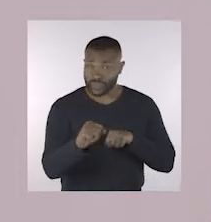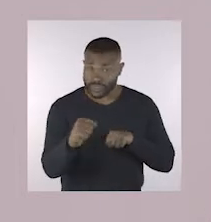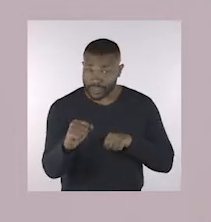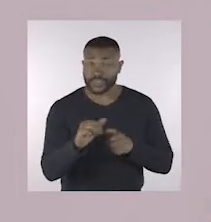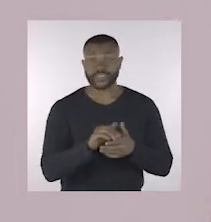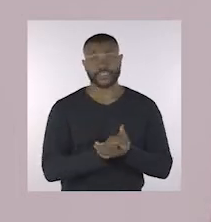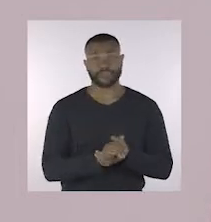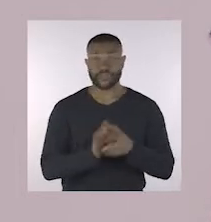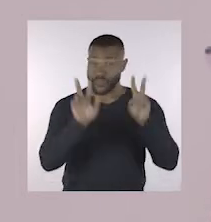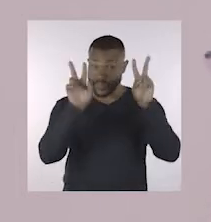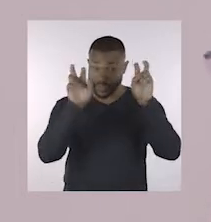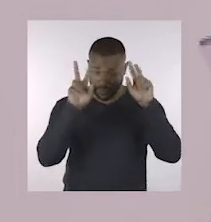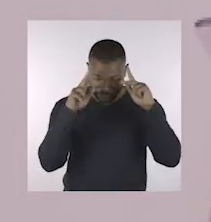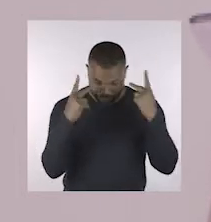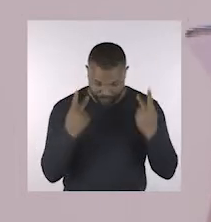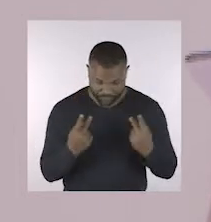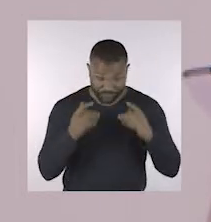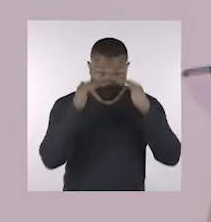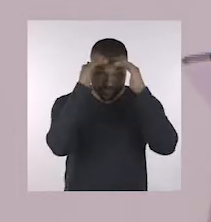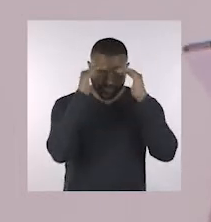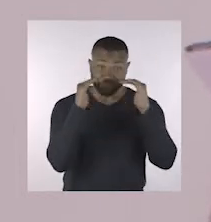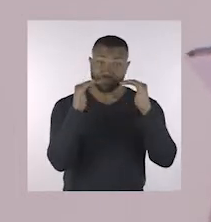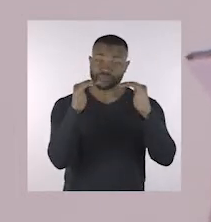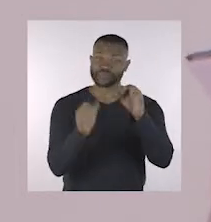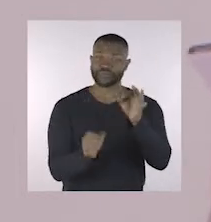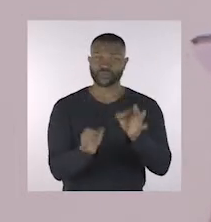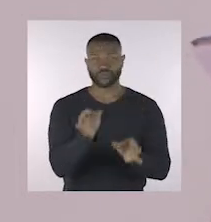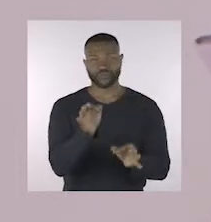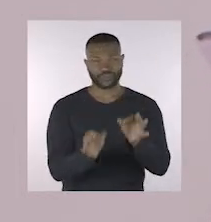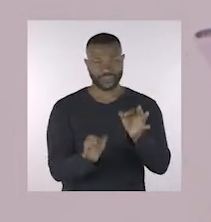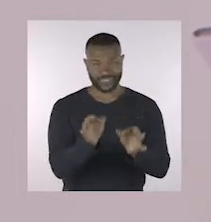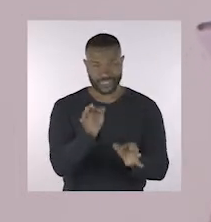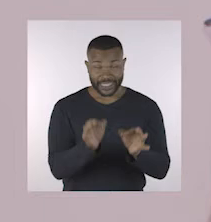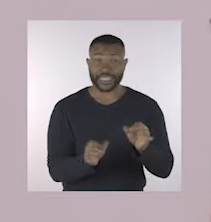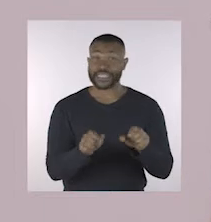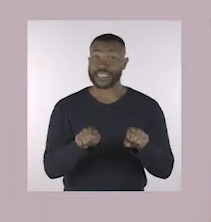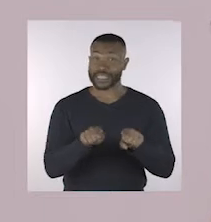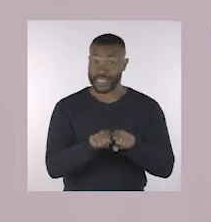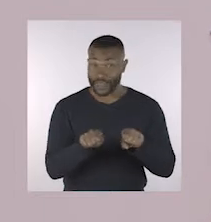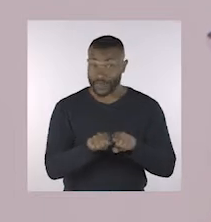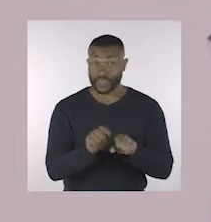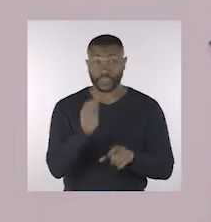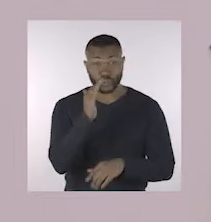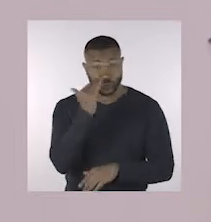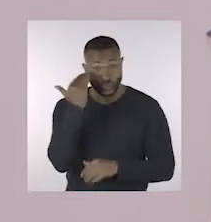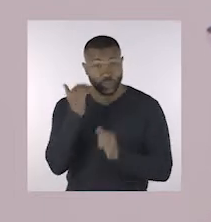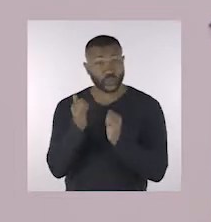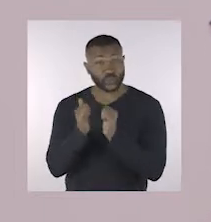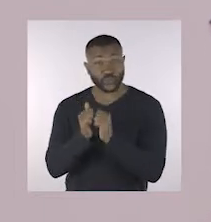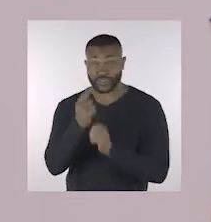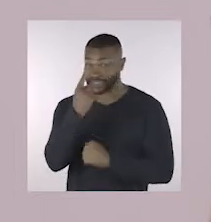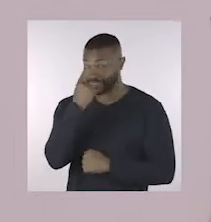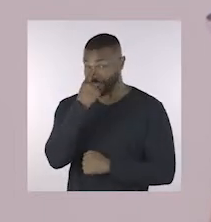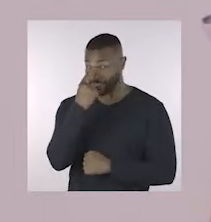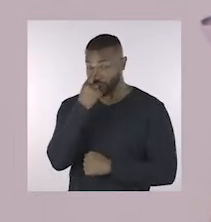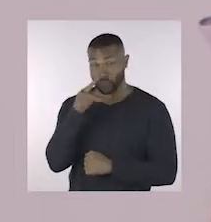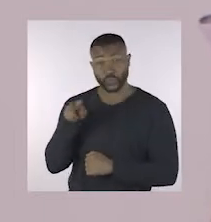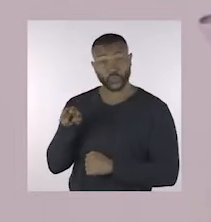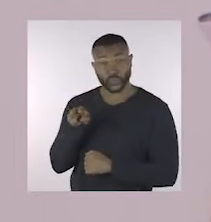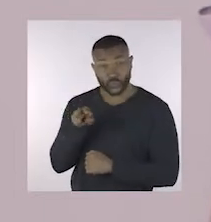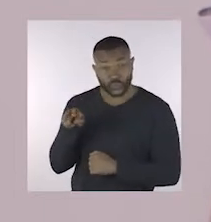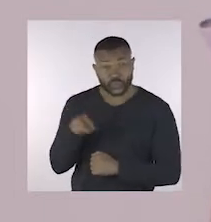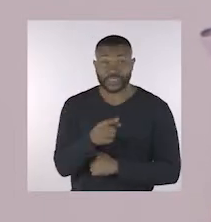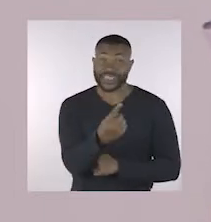quando se trata de humanidade respeito e justiça a seguir Gilmar e zarattini